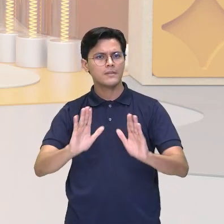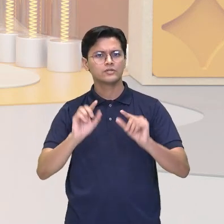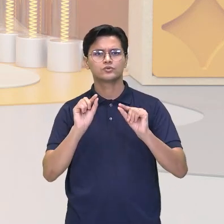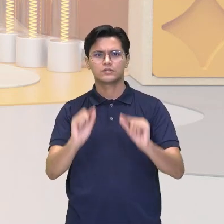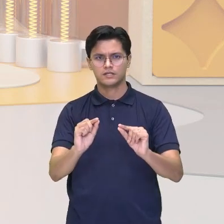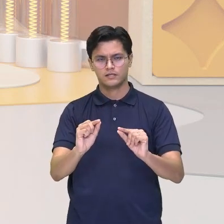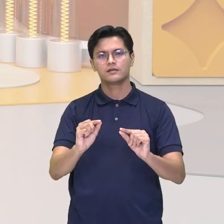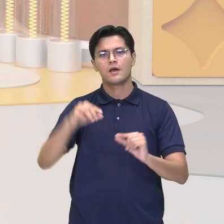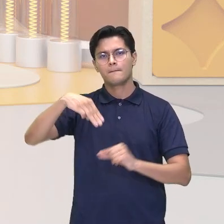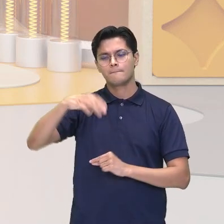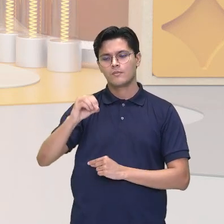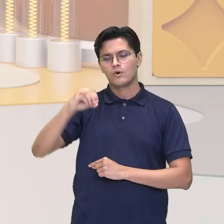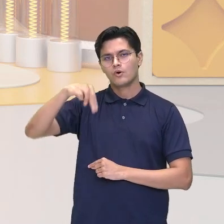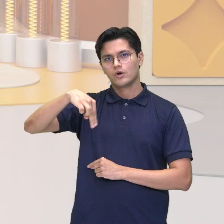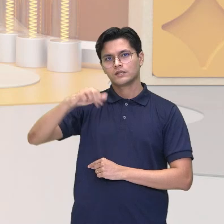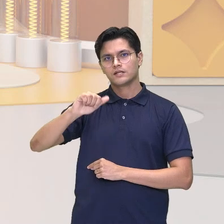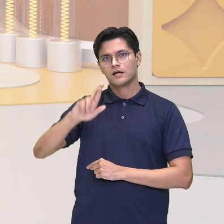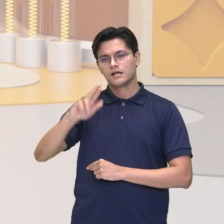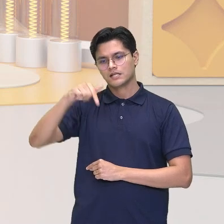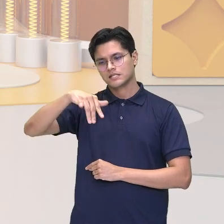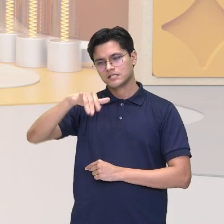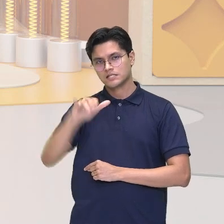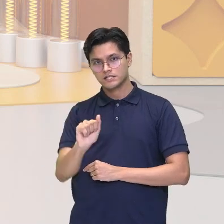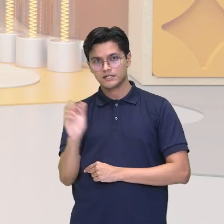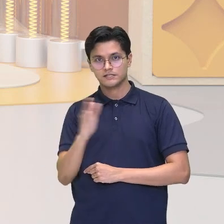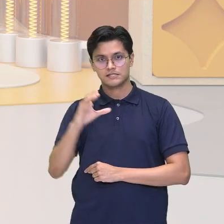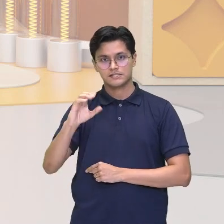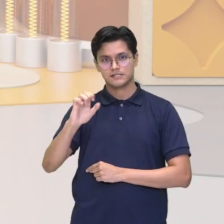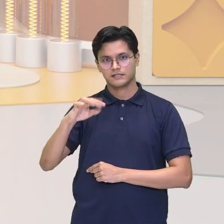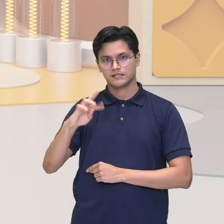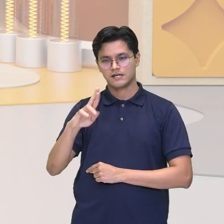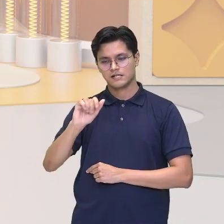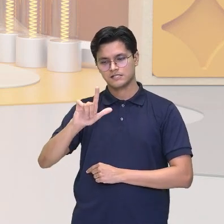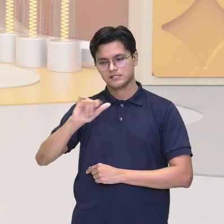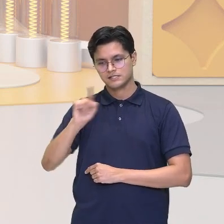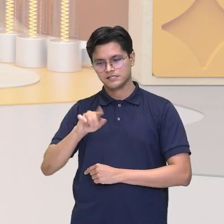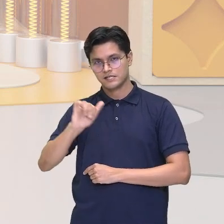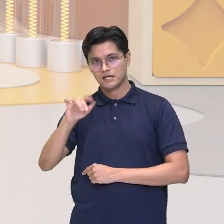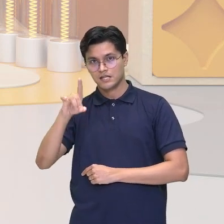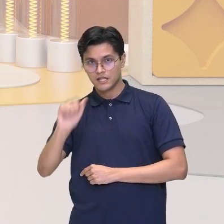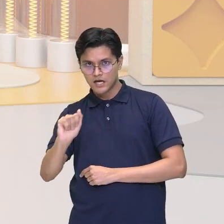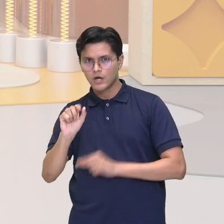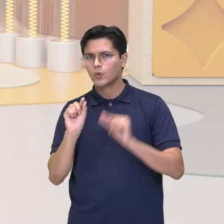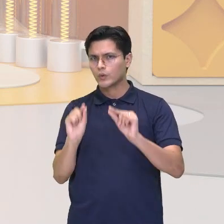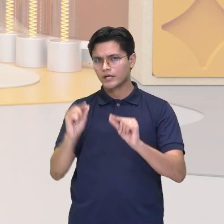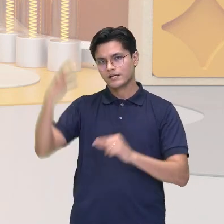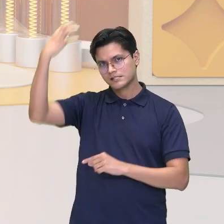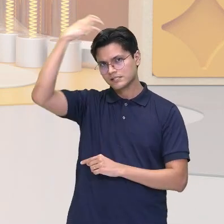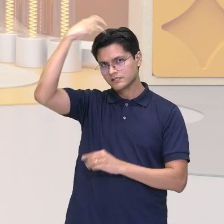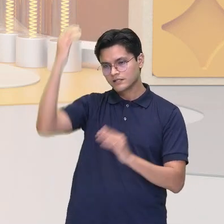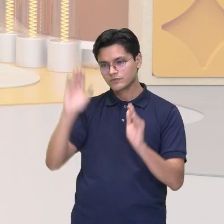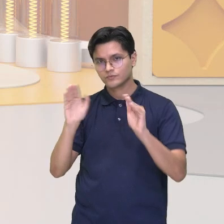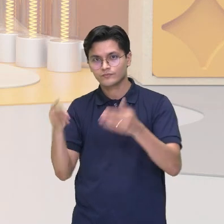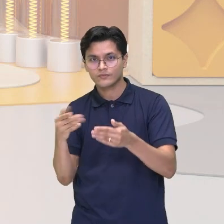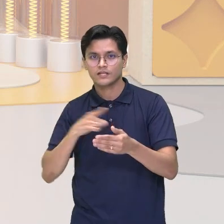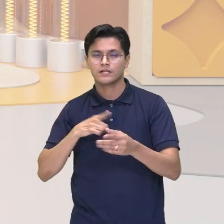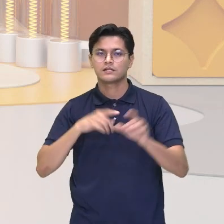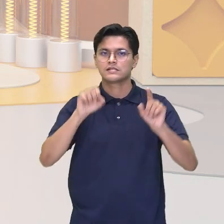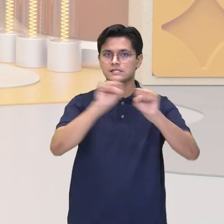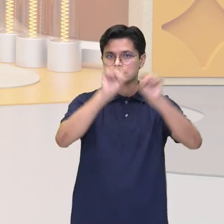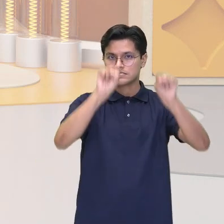vocês. As monarquias centralizadas, elas são sistemas de governo em que o poder